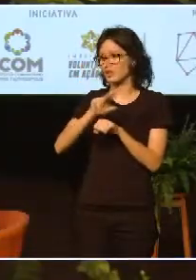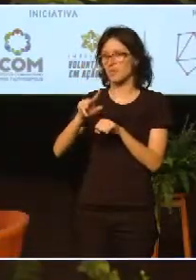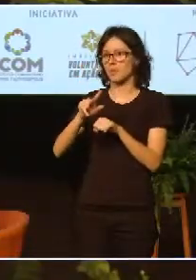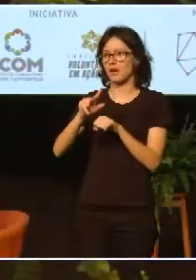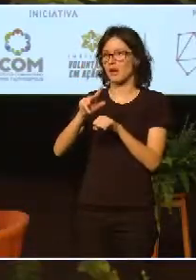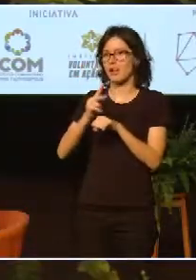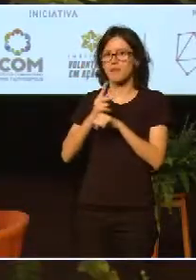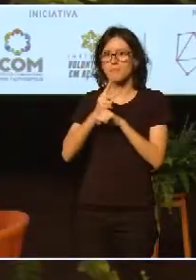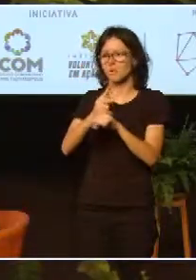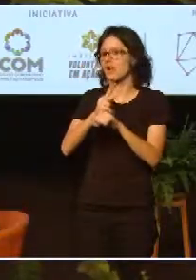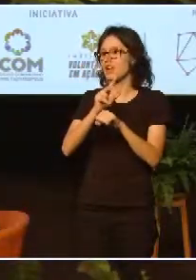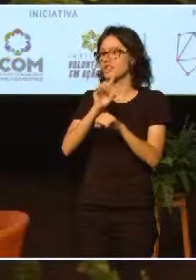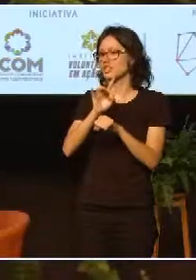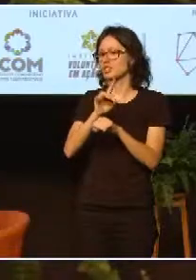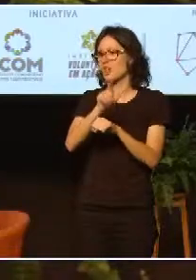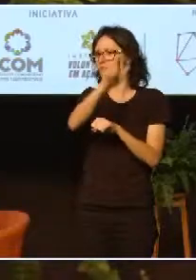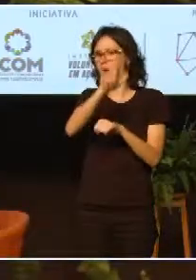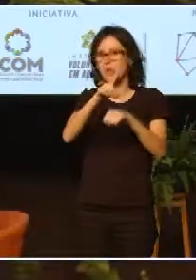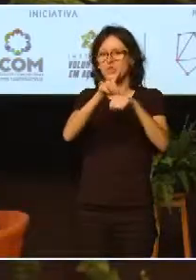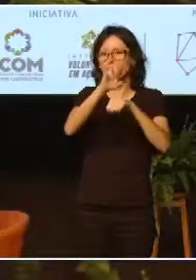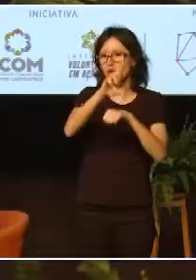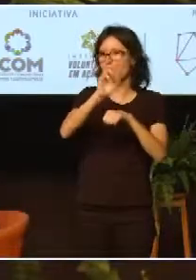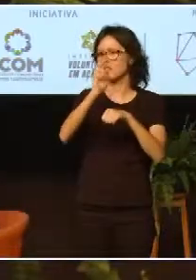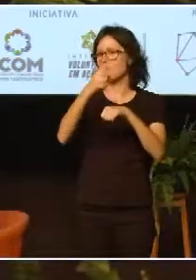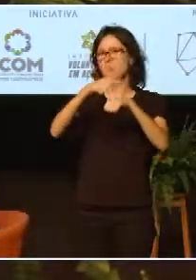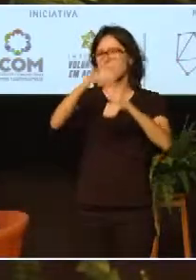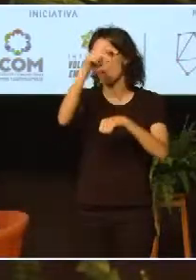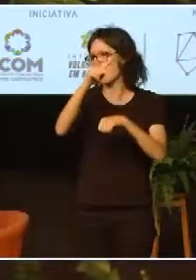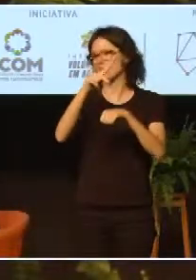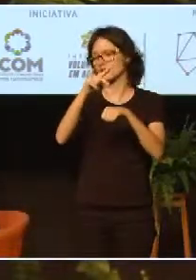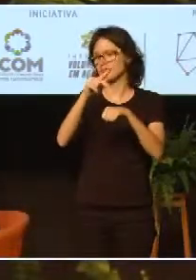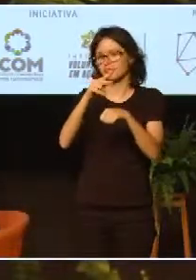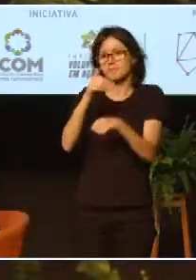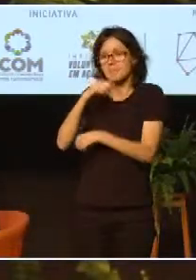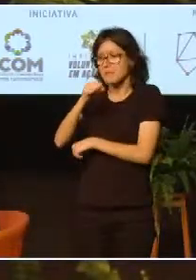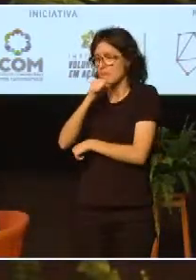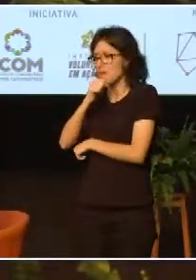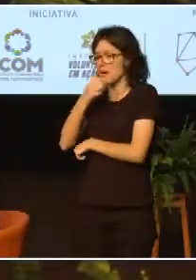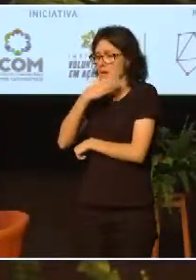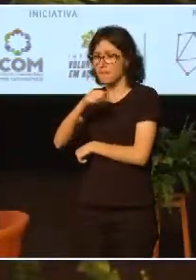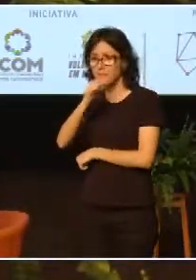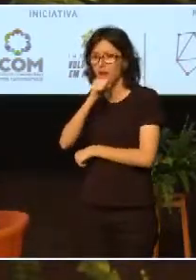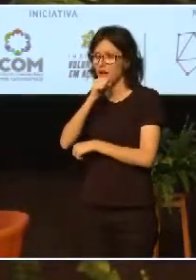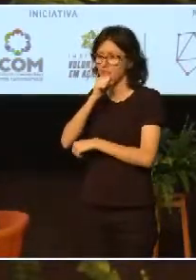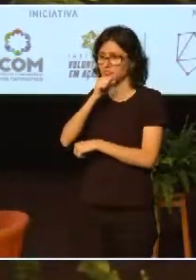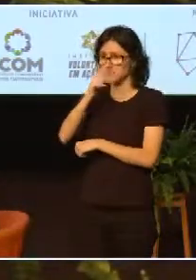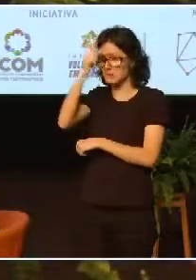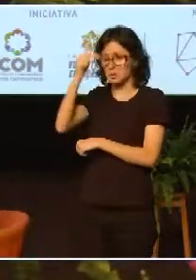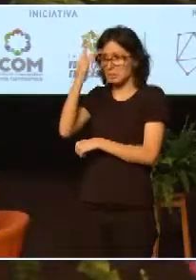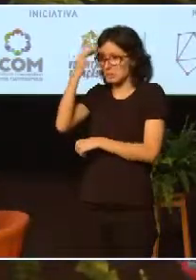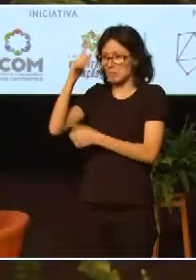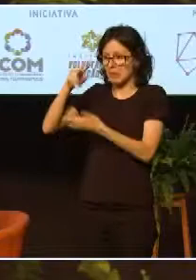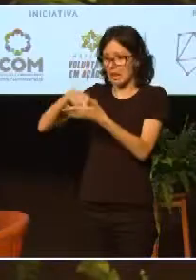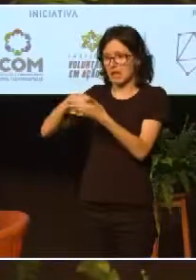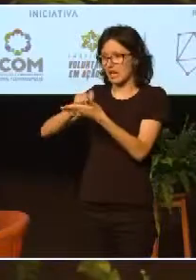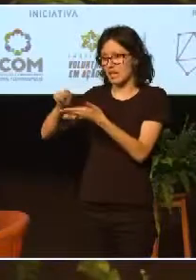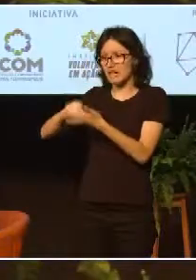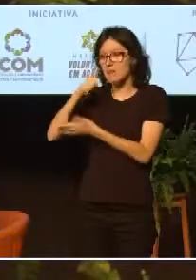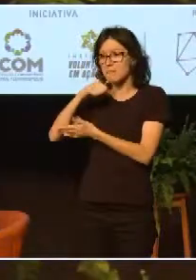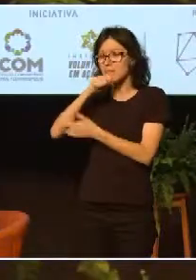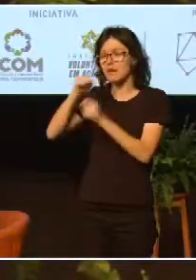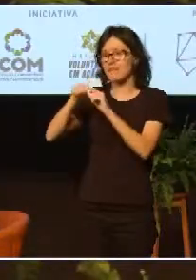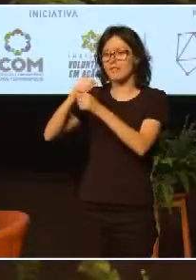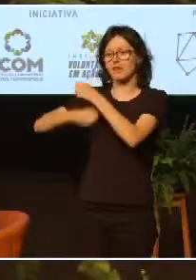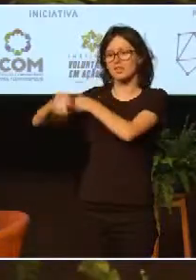pode buscar só com alguém que tem doutorado, PhD. Minha mãe e meus pais eram semi-analfabetos. Minha mãe fez faculdade há